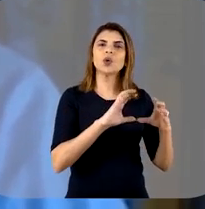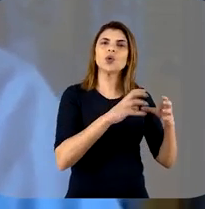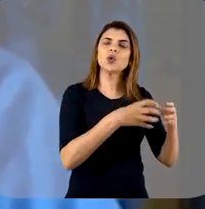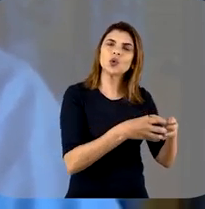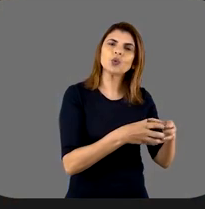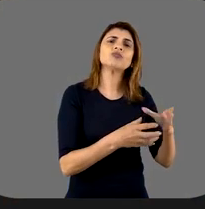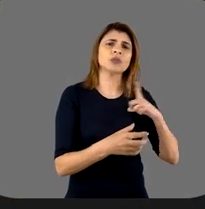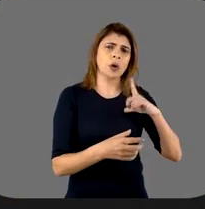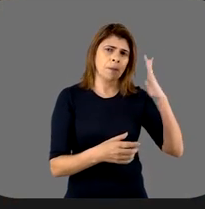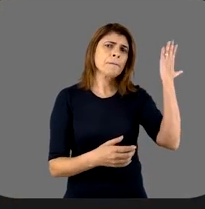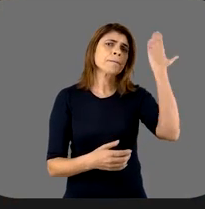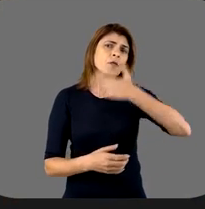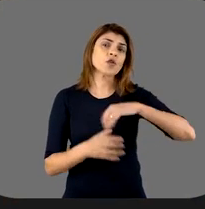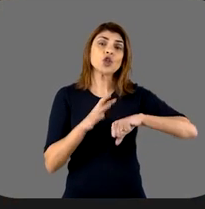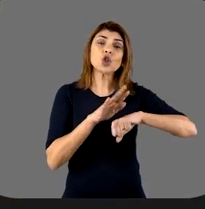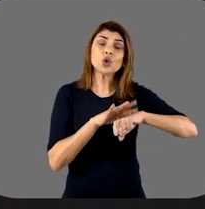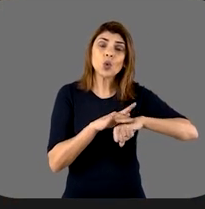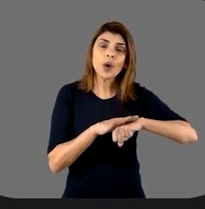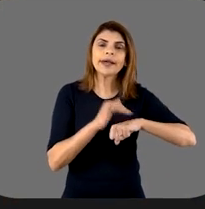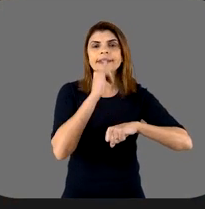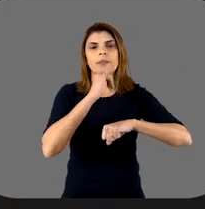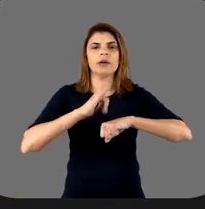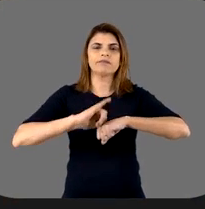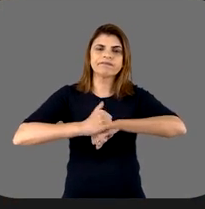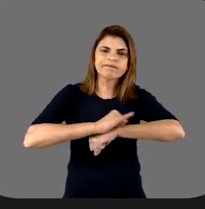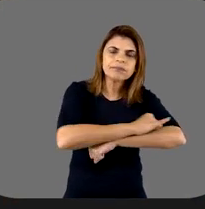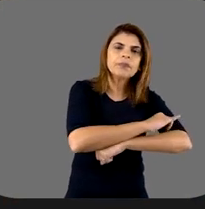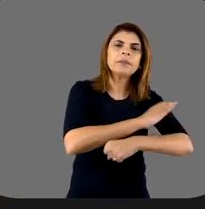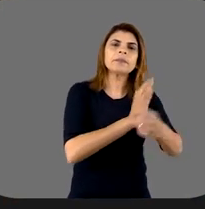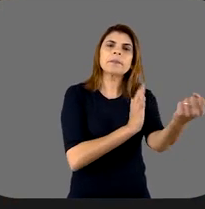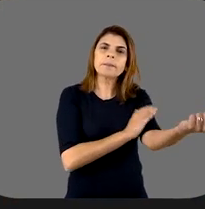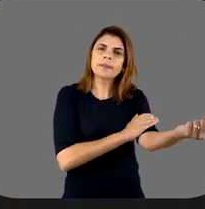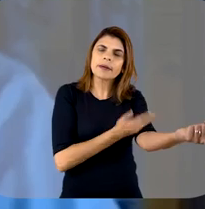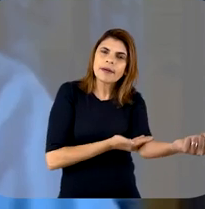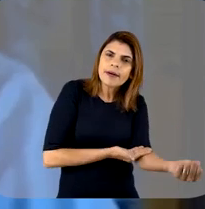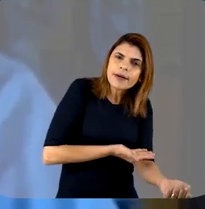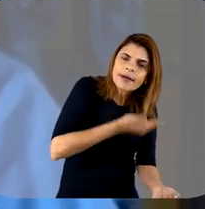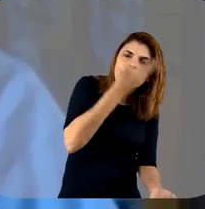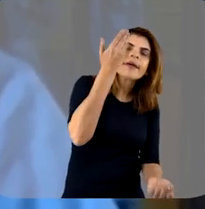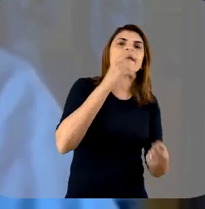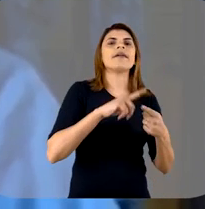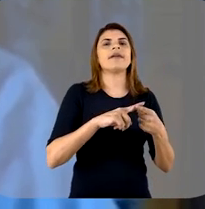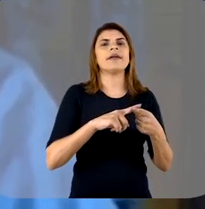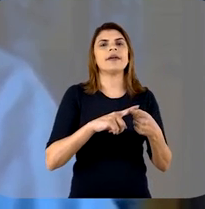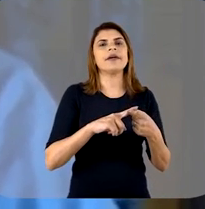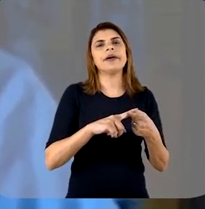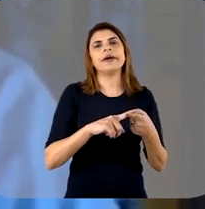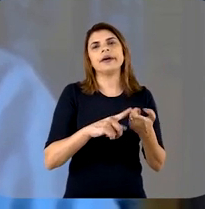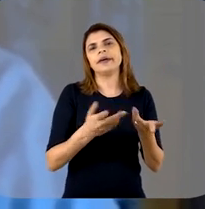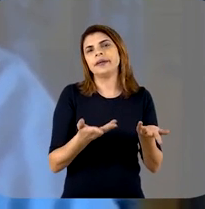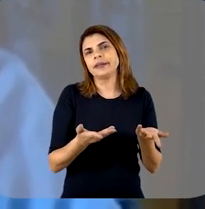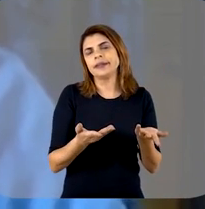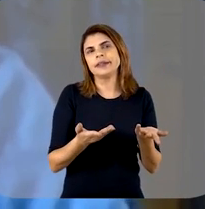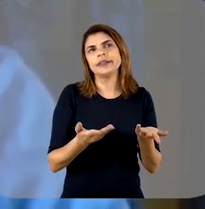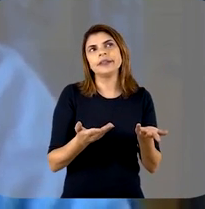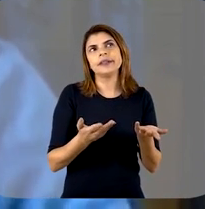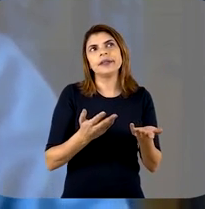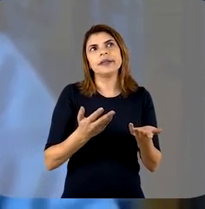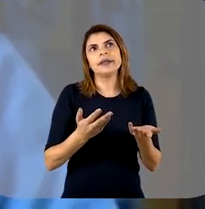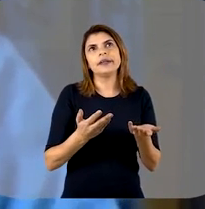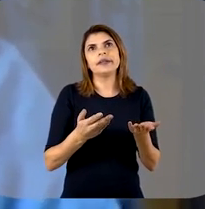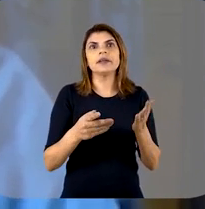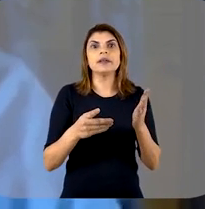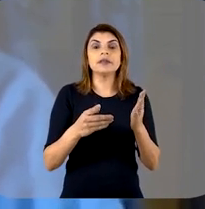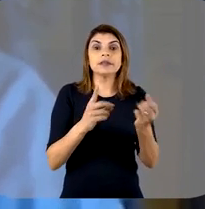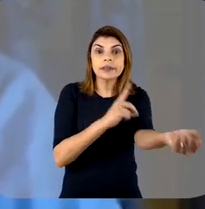Já se tem claro que portadores de certas doenças crônicas, né, hipertensão, obesidade,